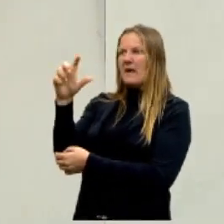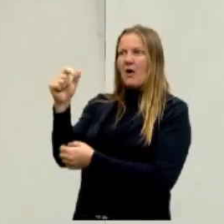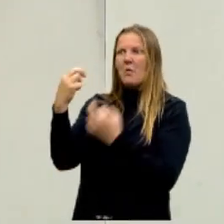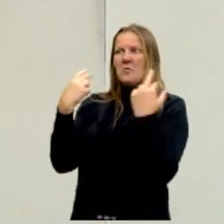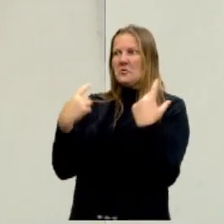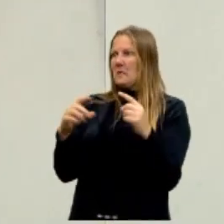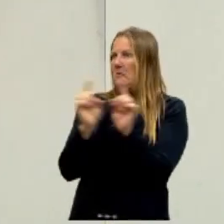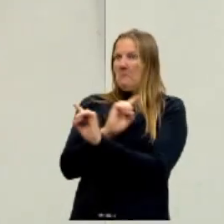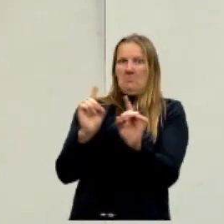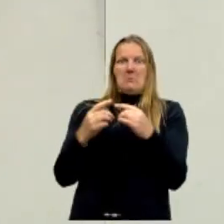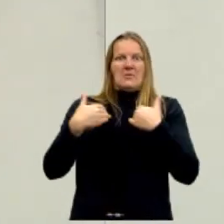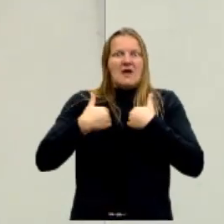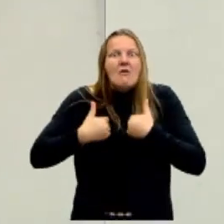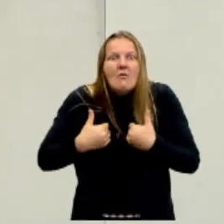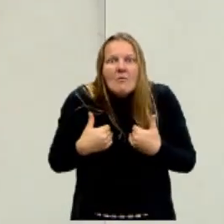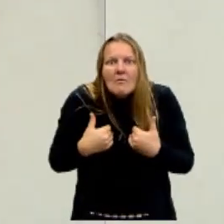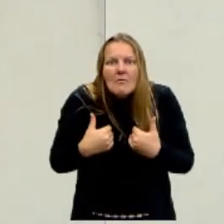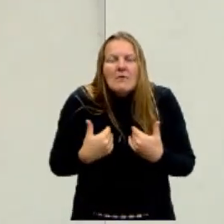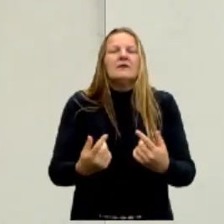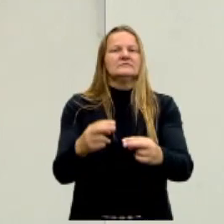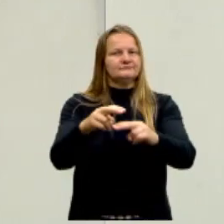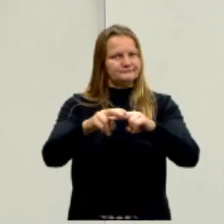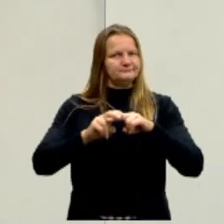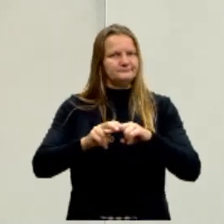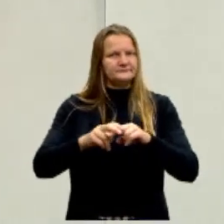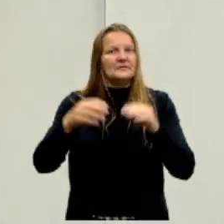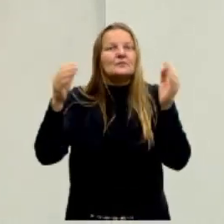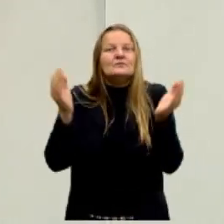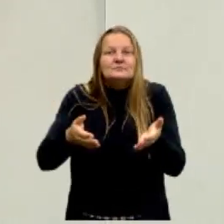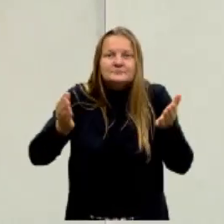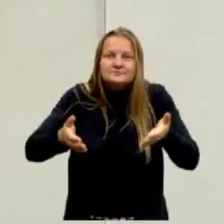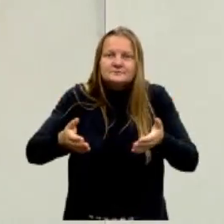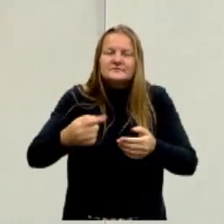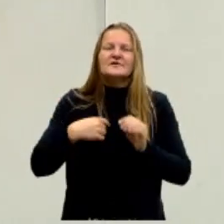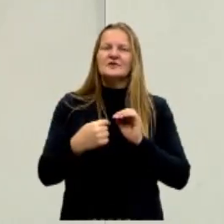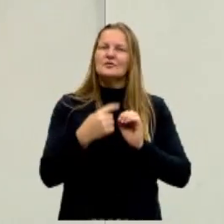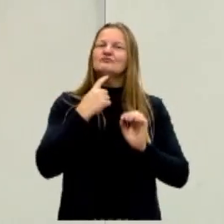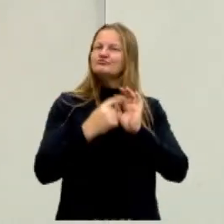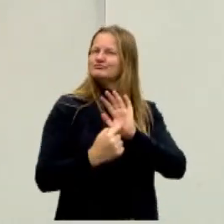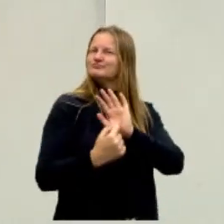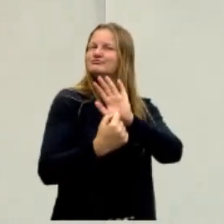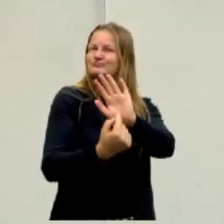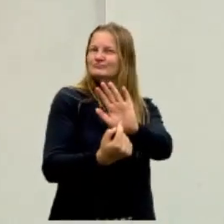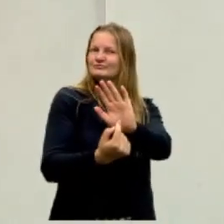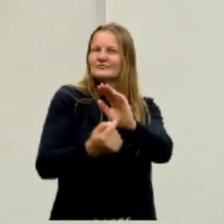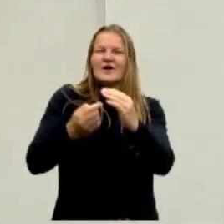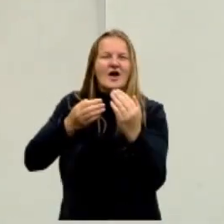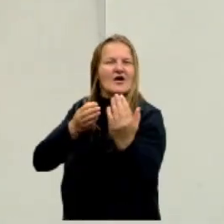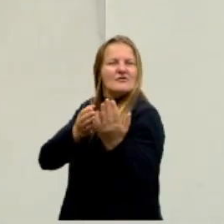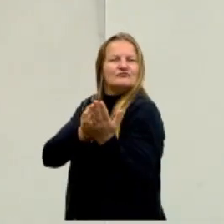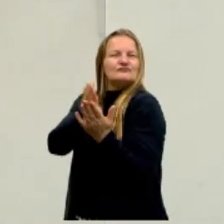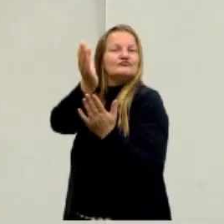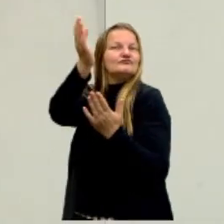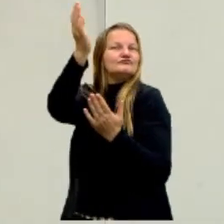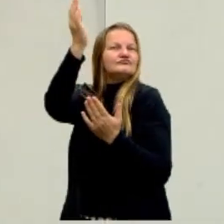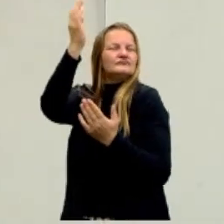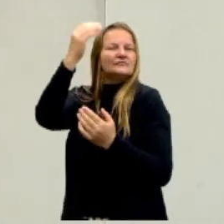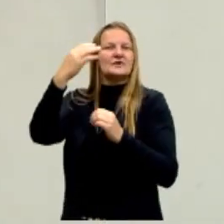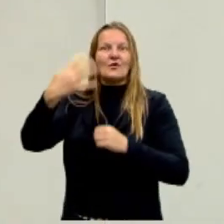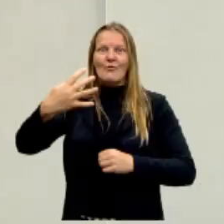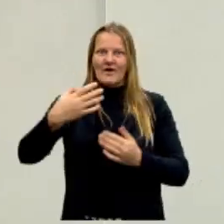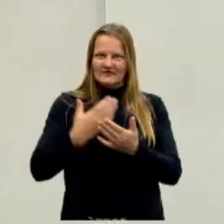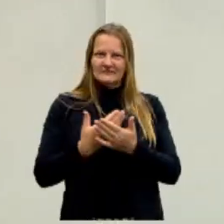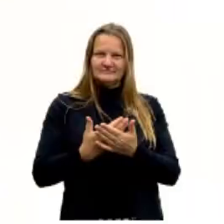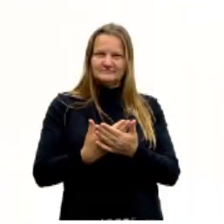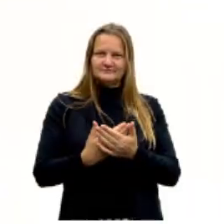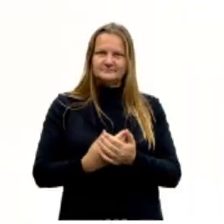não é não por isso hoje eu mostrarei para vocês através da nossa quarta